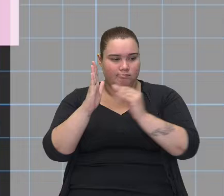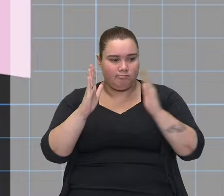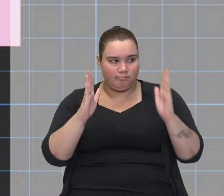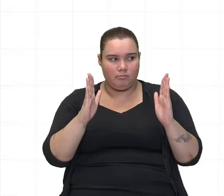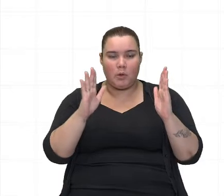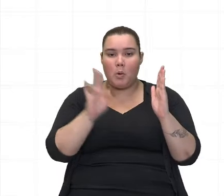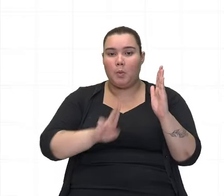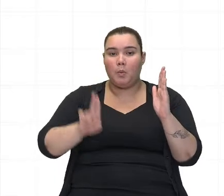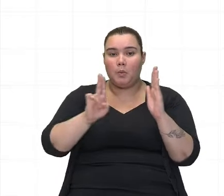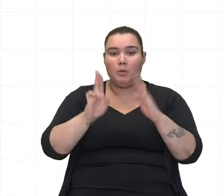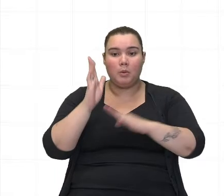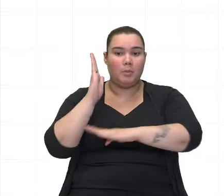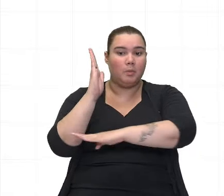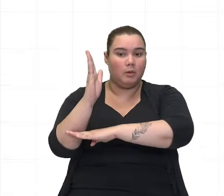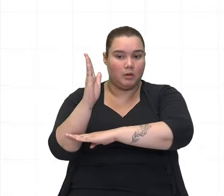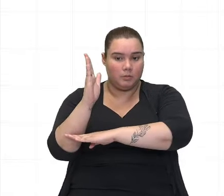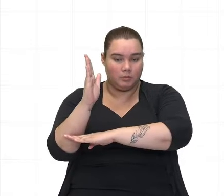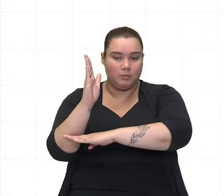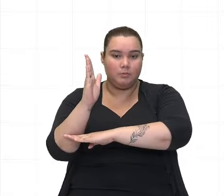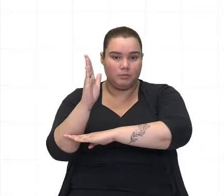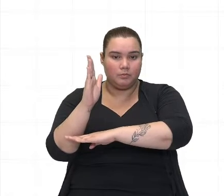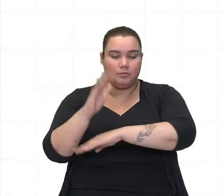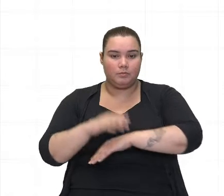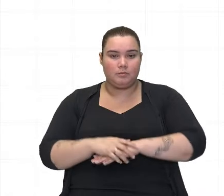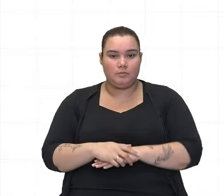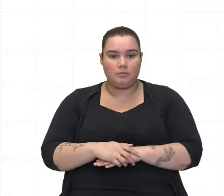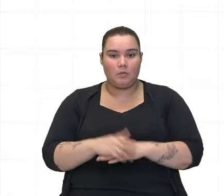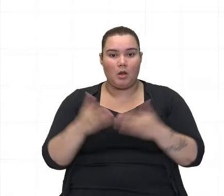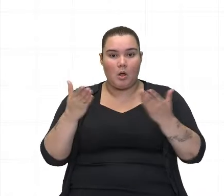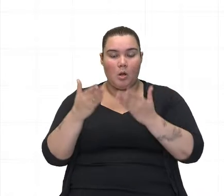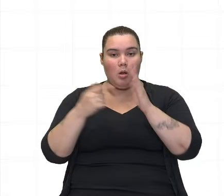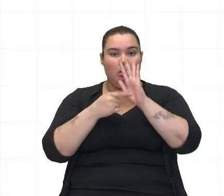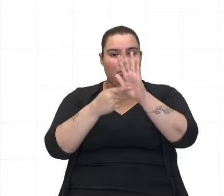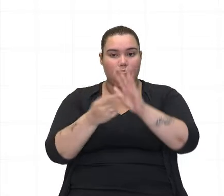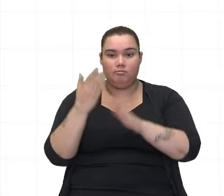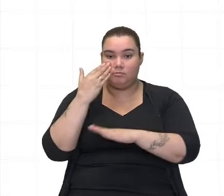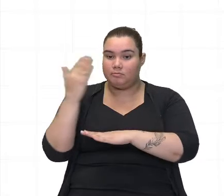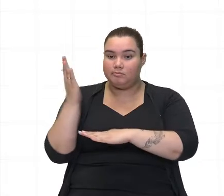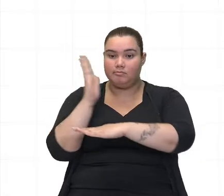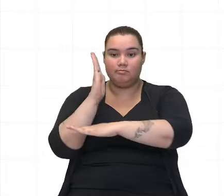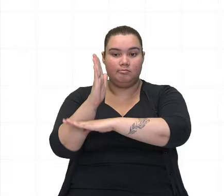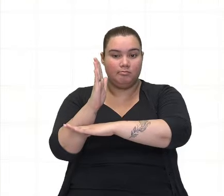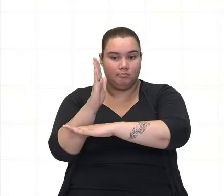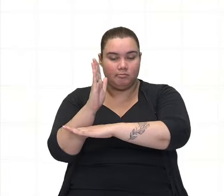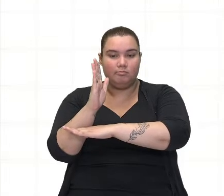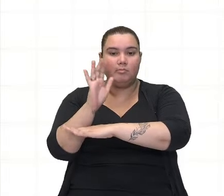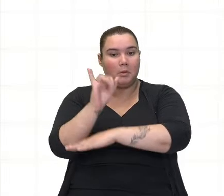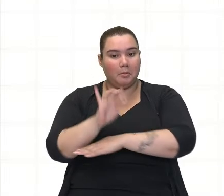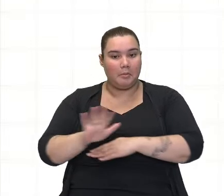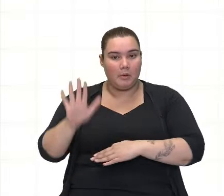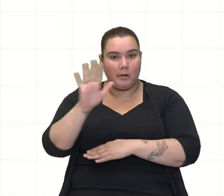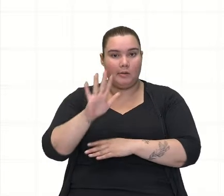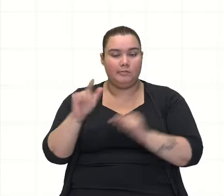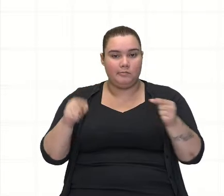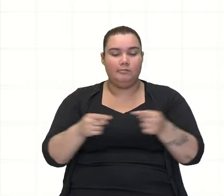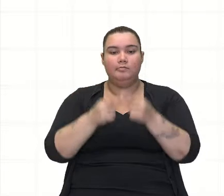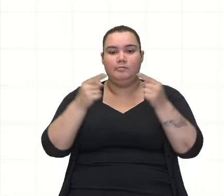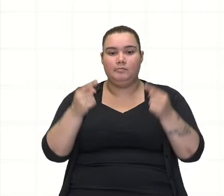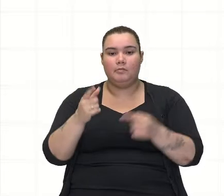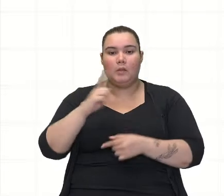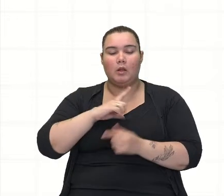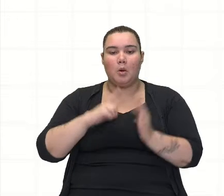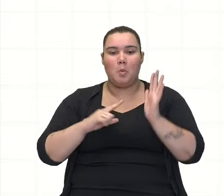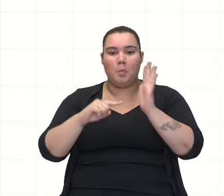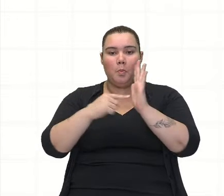cartesiano. E agora eu trouxe aqui para vocês, no plano cartesiano, nós temos os